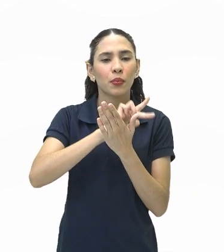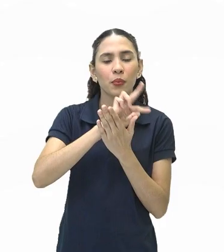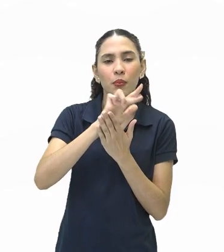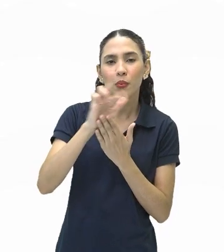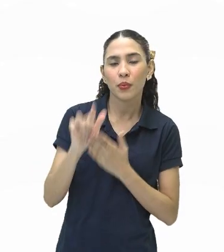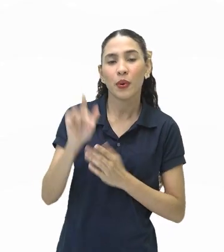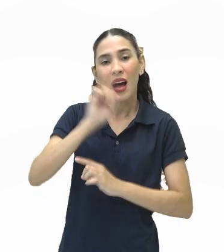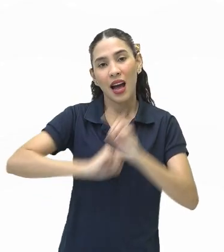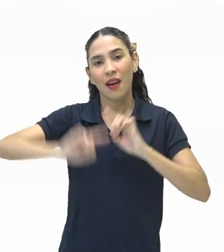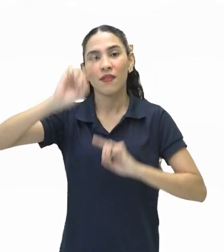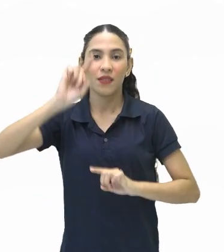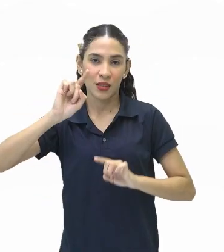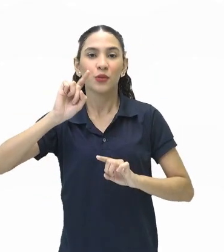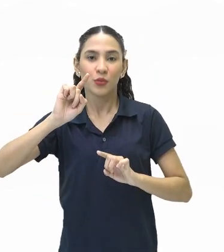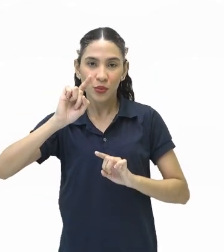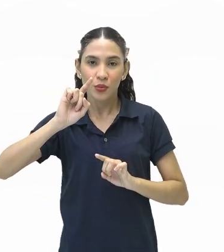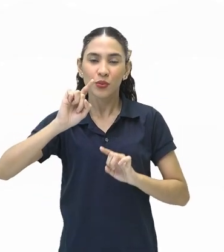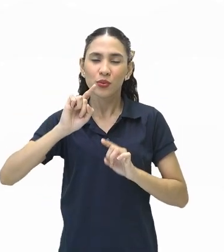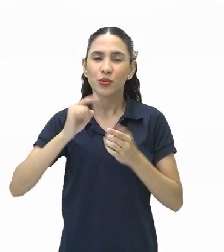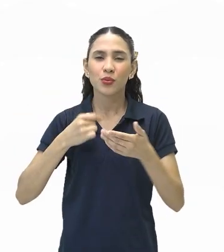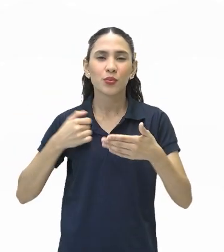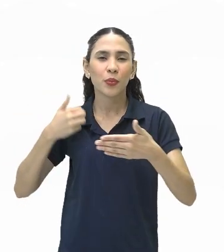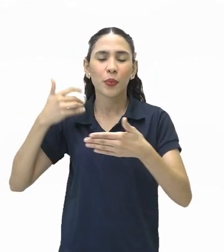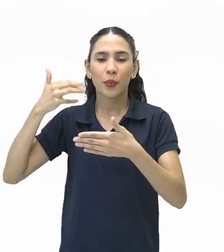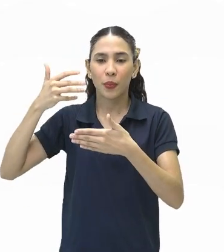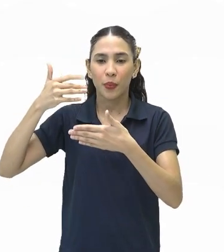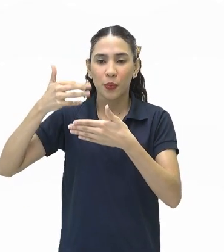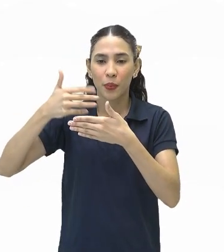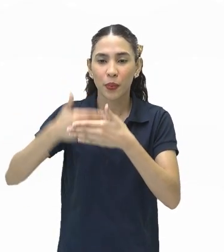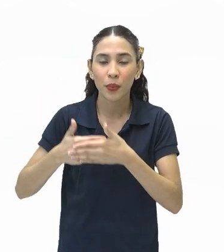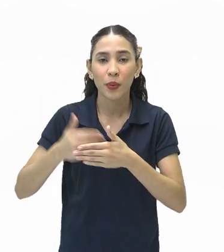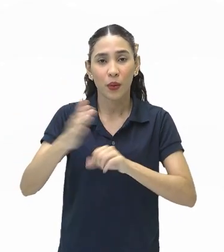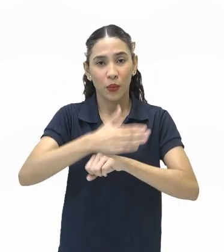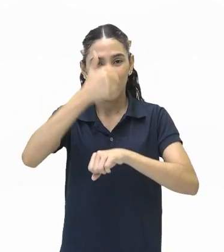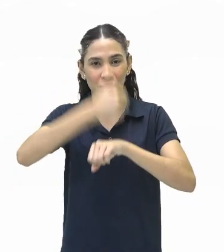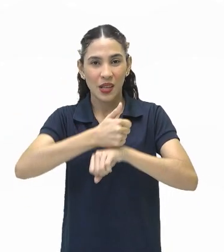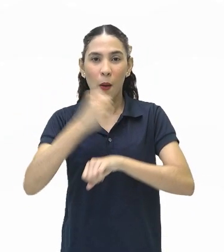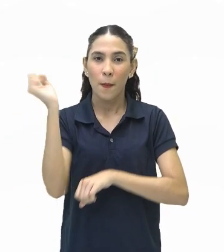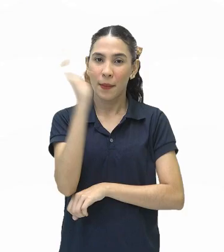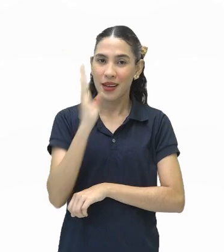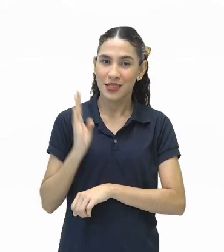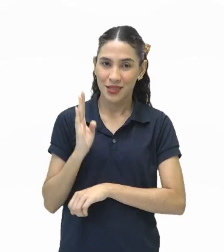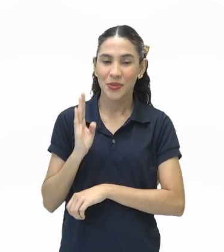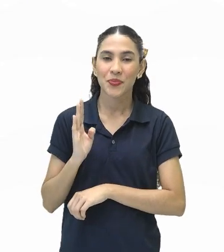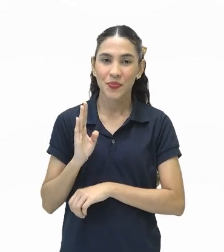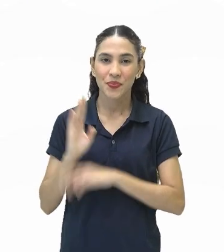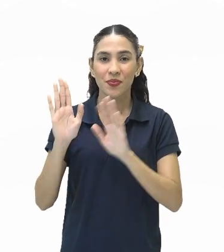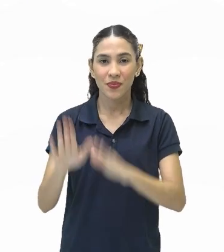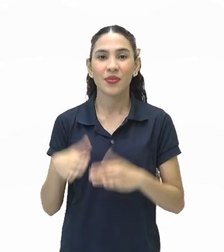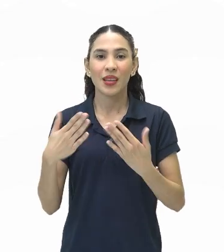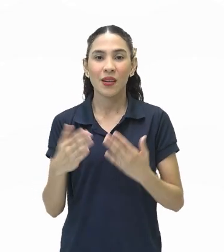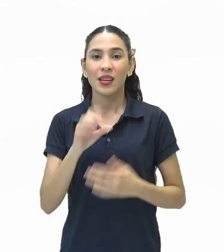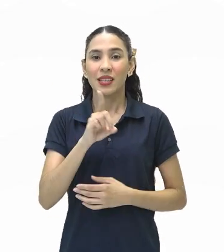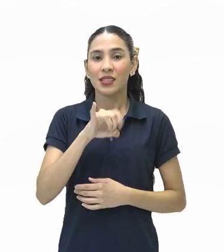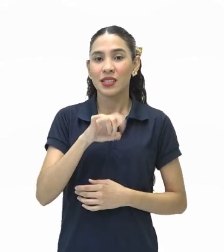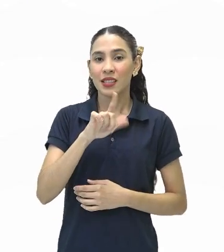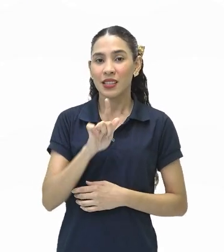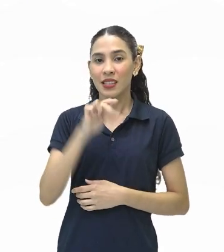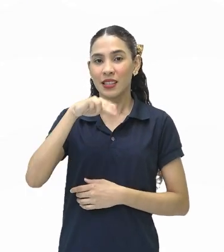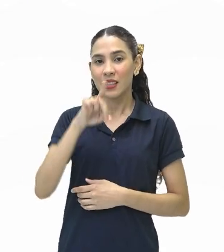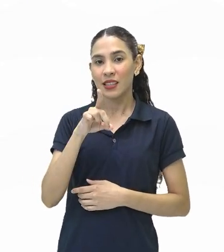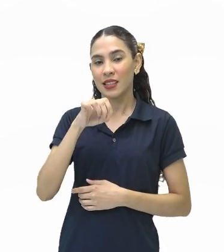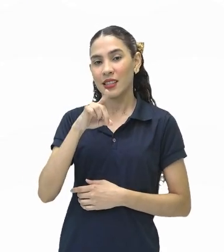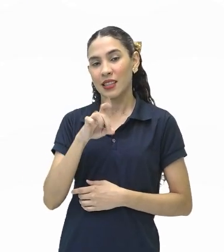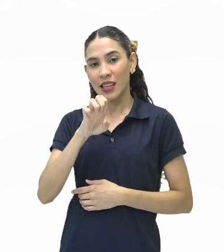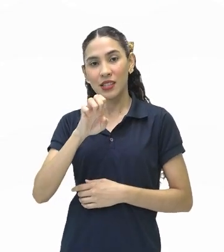inúmeros avanços, desde lá da colonização do Brasil, né? A questão da dignidade humana,